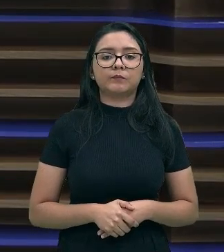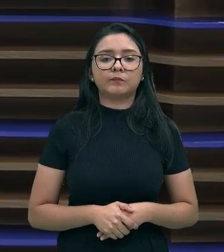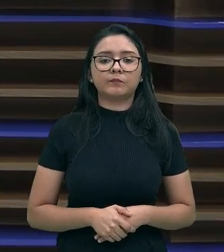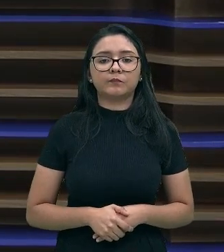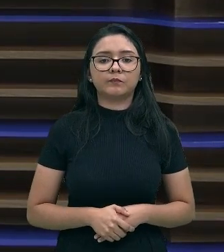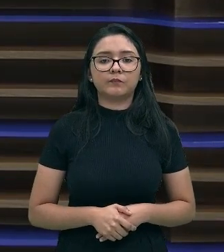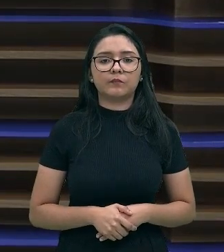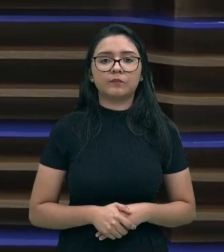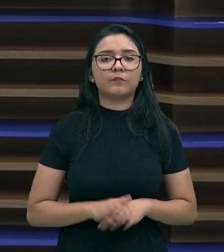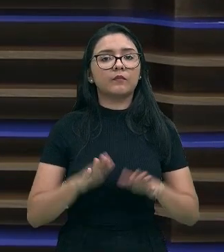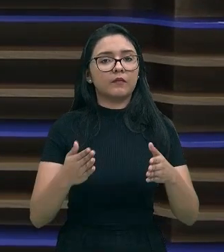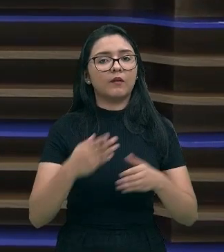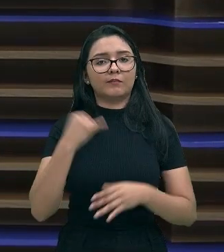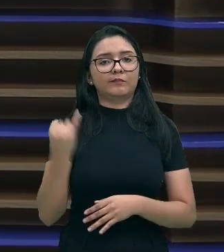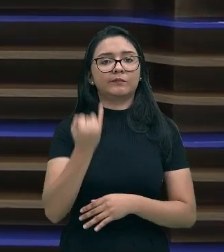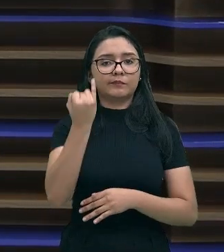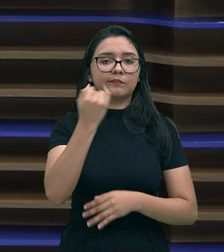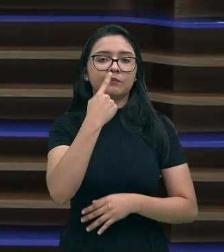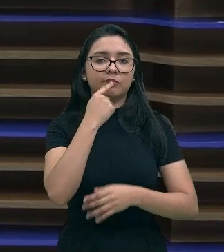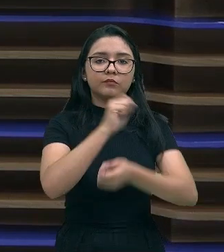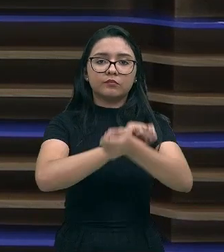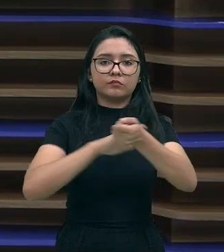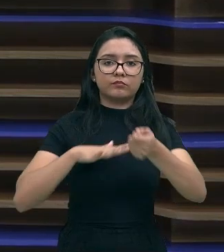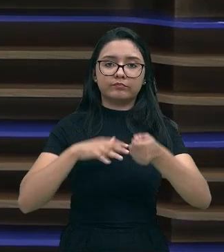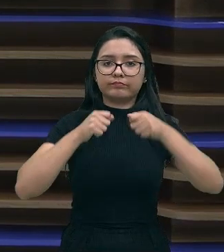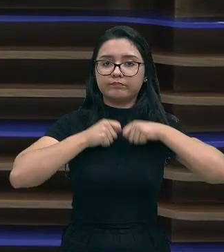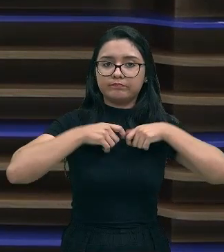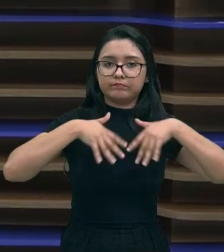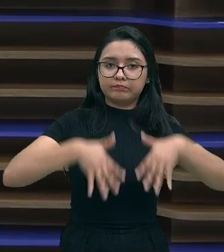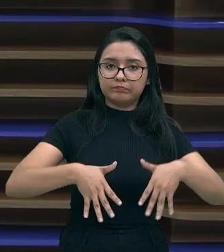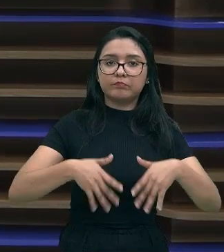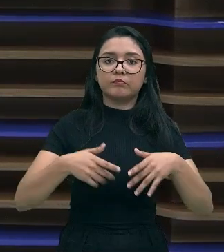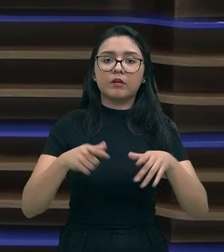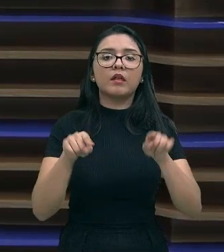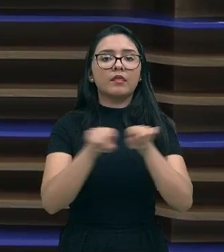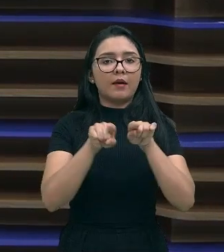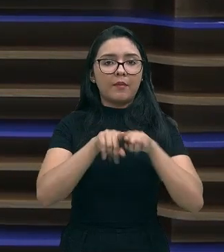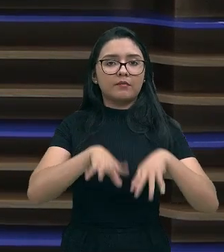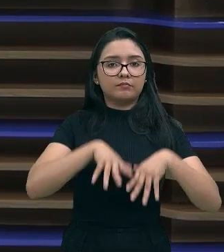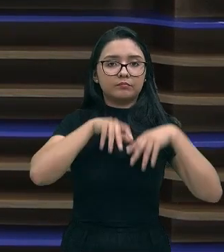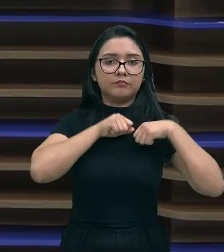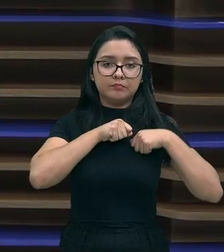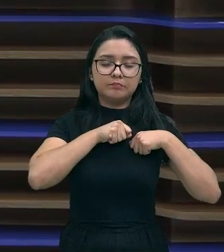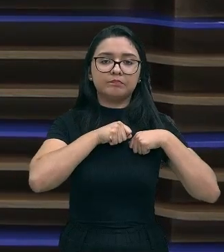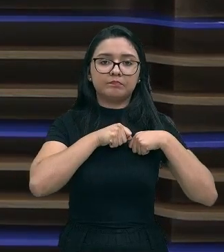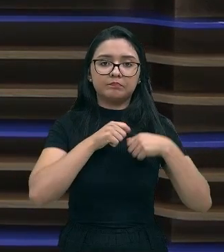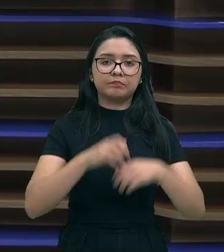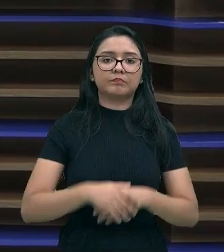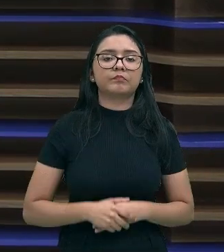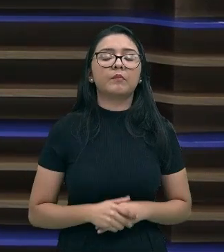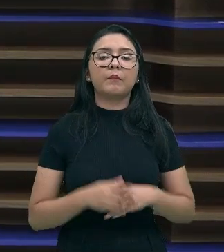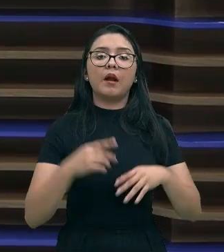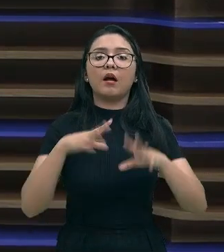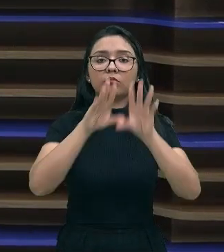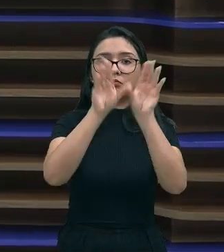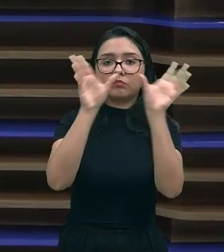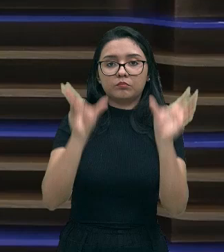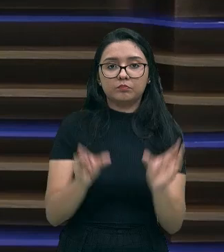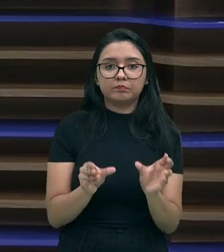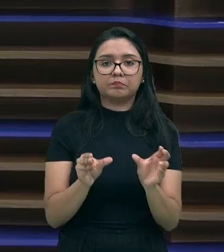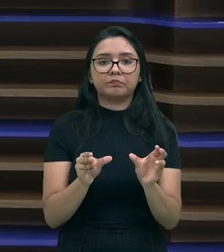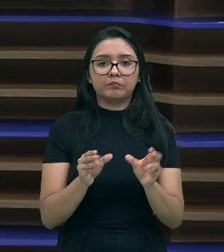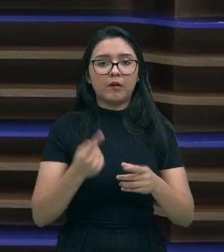que ele envie o sangue para o corpo e receba também o sangue enviado do corpo para mandar para os pulmões e assim